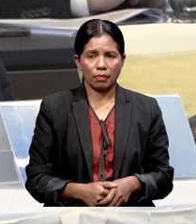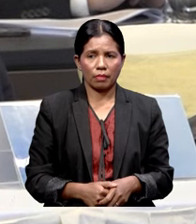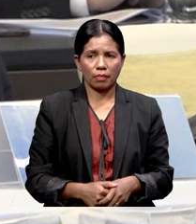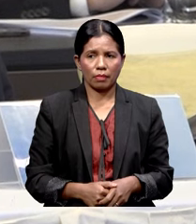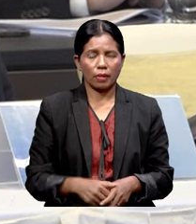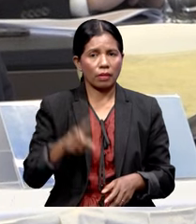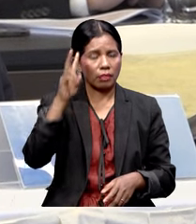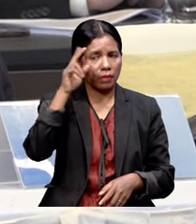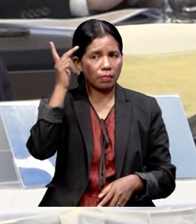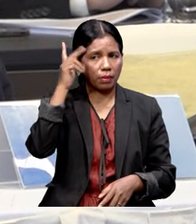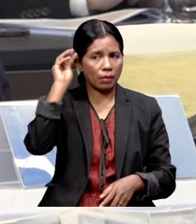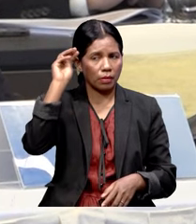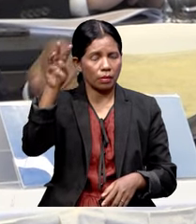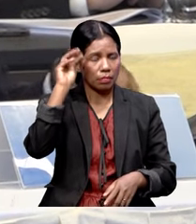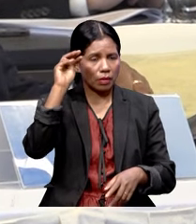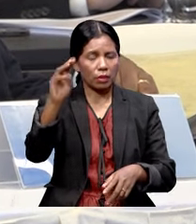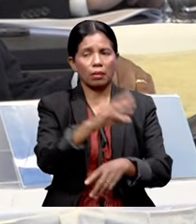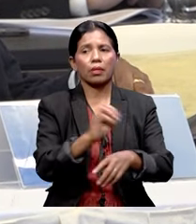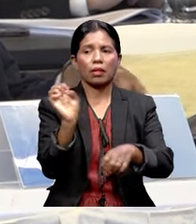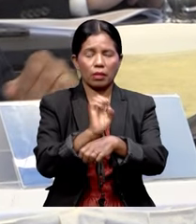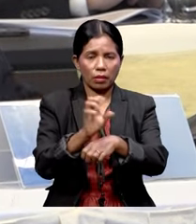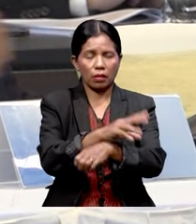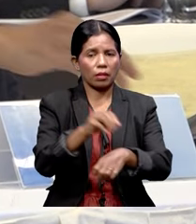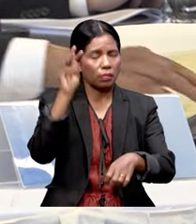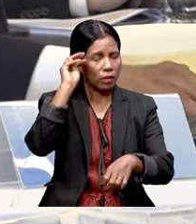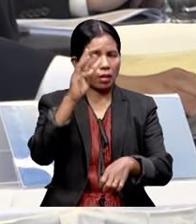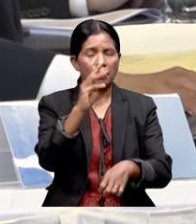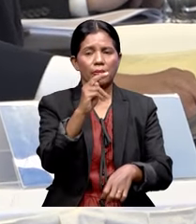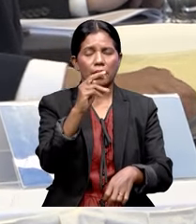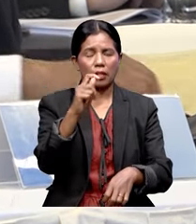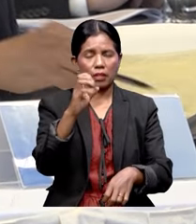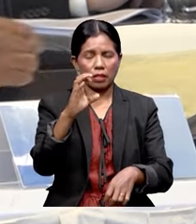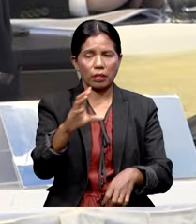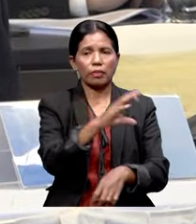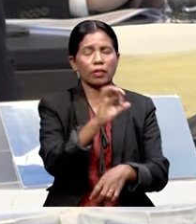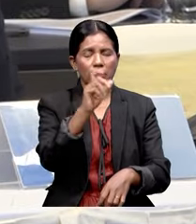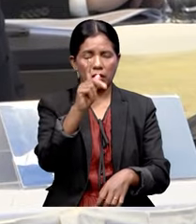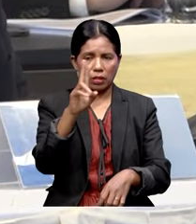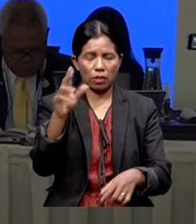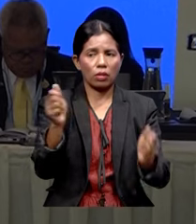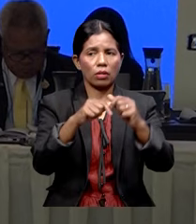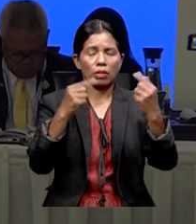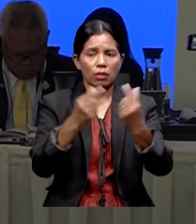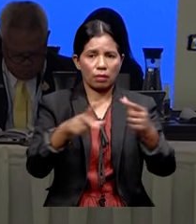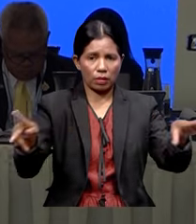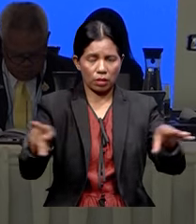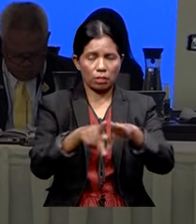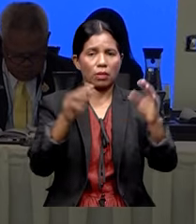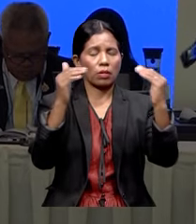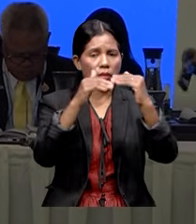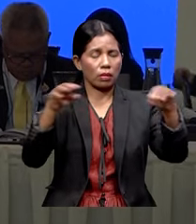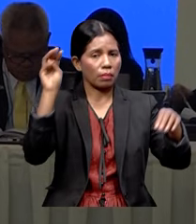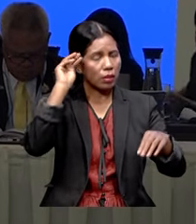Vice Primer Ministro, Ministro Coordenador Asunto Económico, no Ministro Turismo no Ambiente Francisco Albodilay, o delegação participa em encontro Ministro